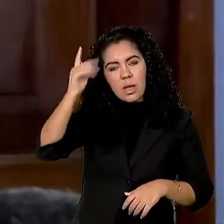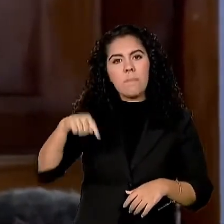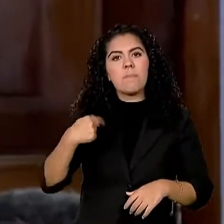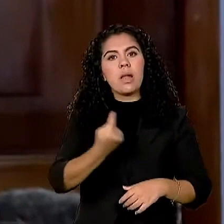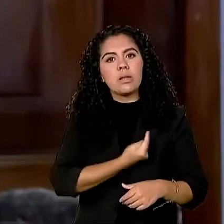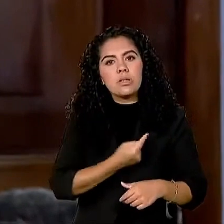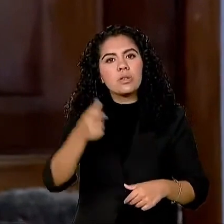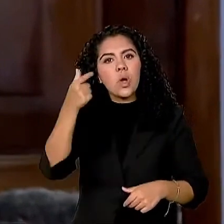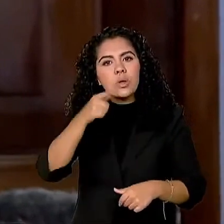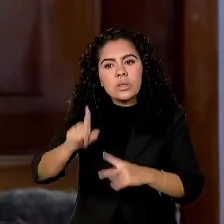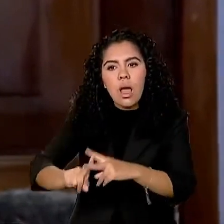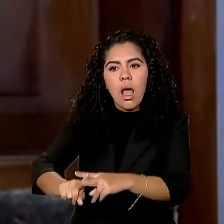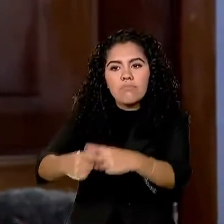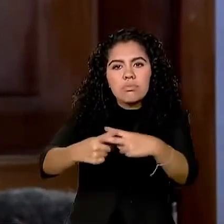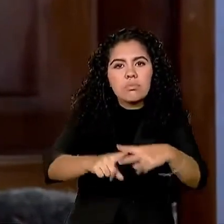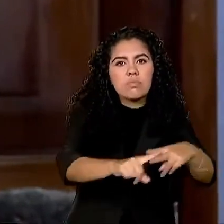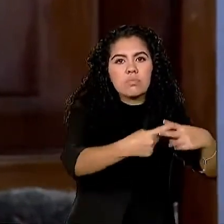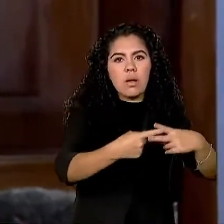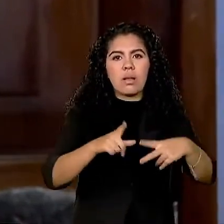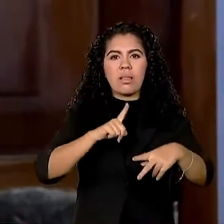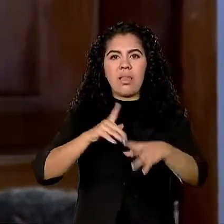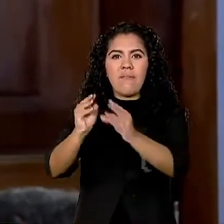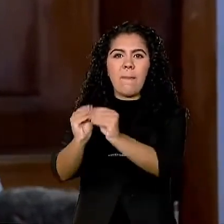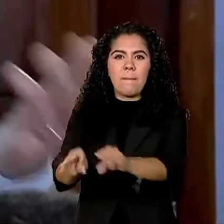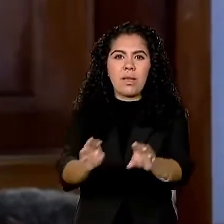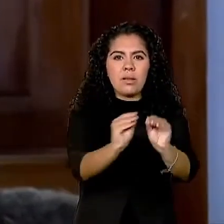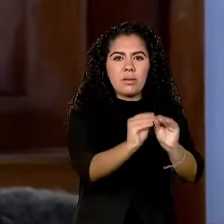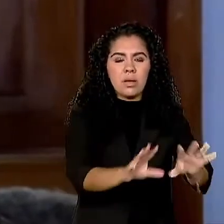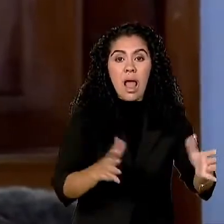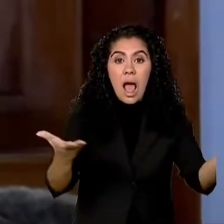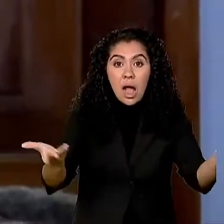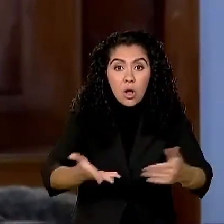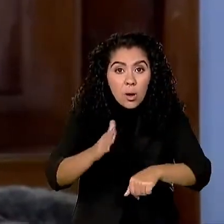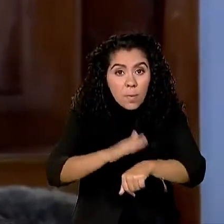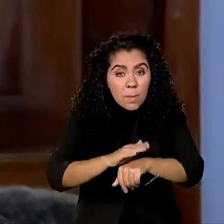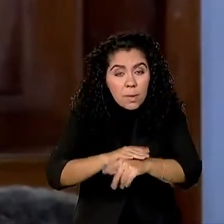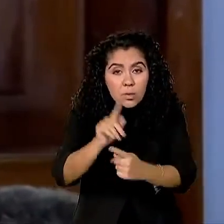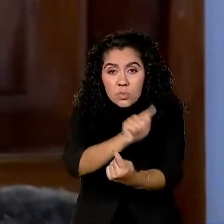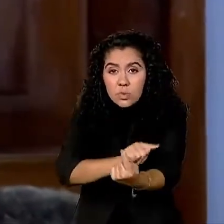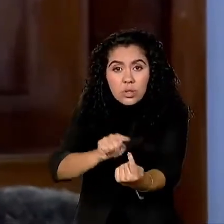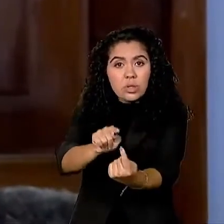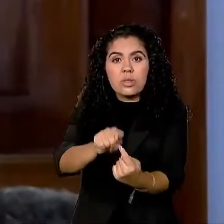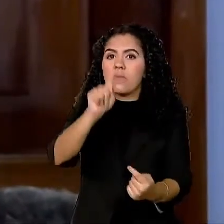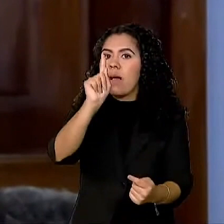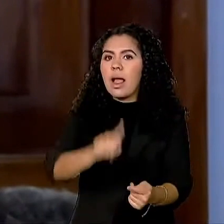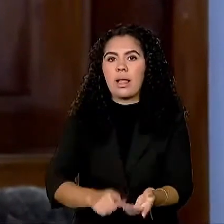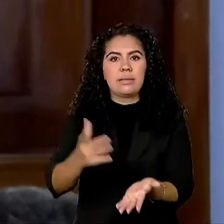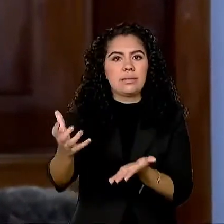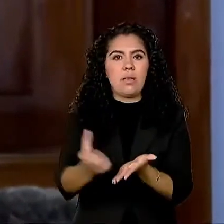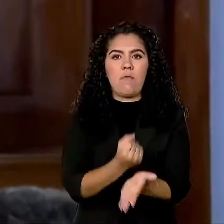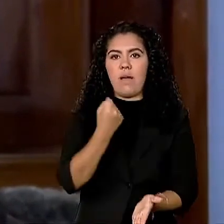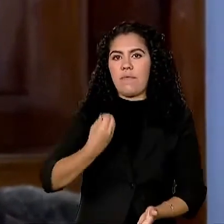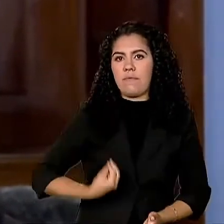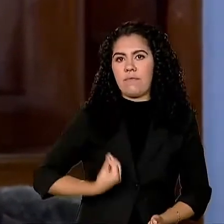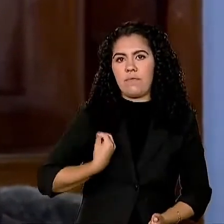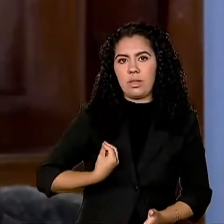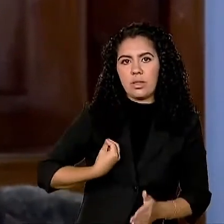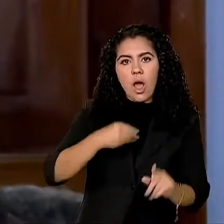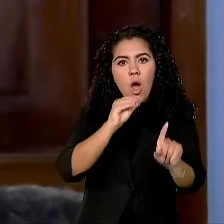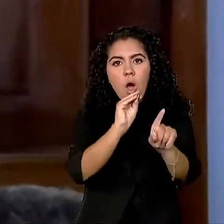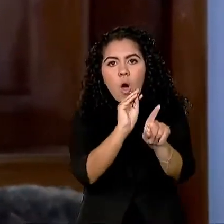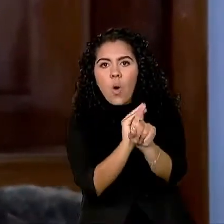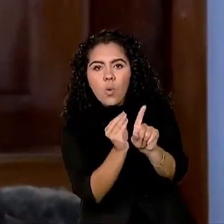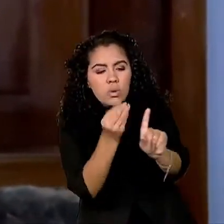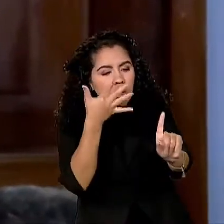os prejuízos, que no primeiro momento a gente só tem que salvar a vida, a gente só tem que cuidar das pessoas. No segundo